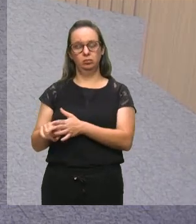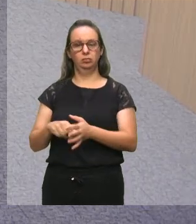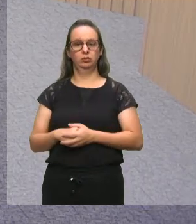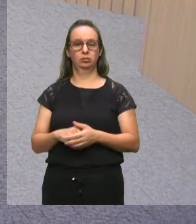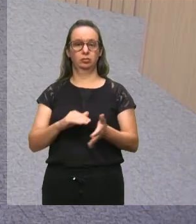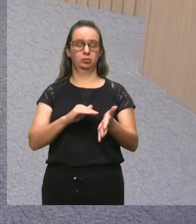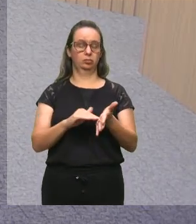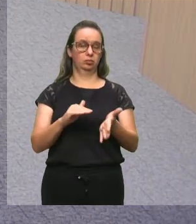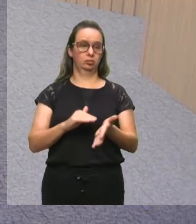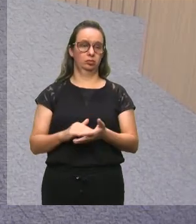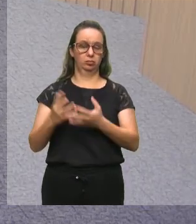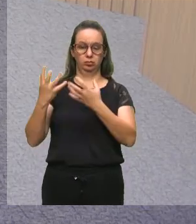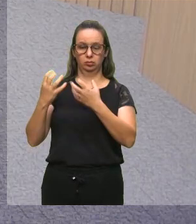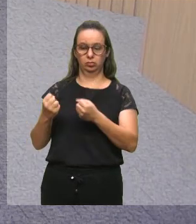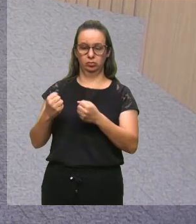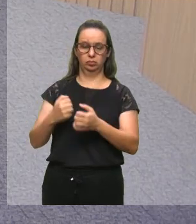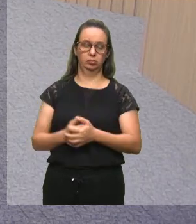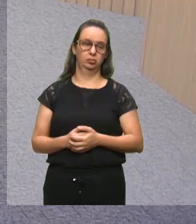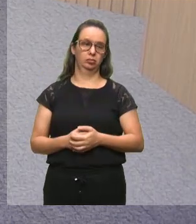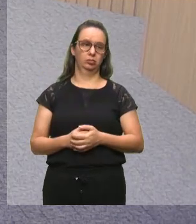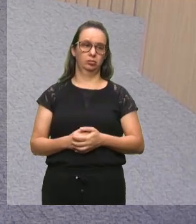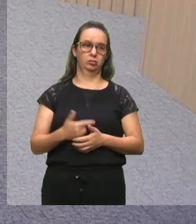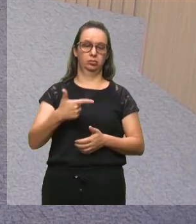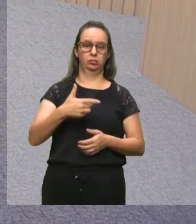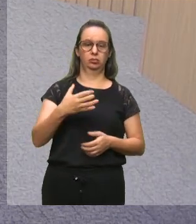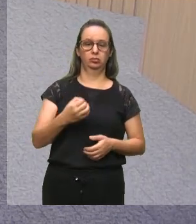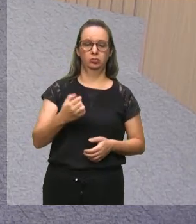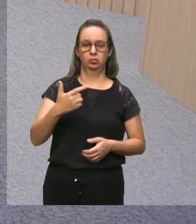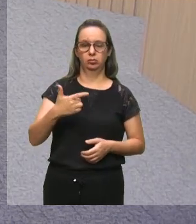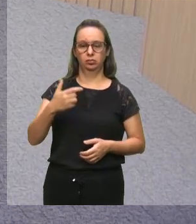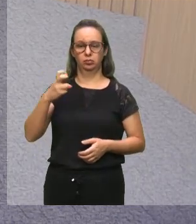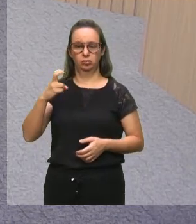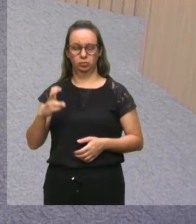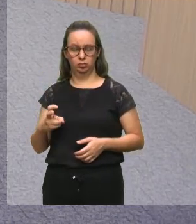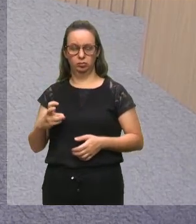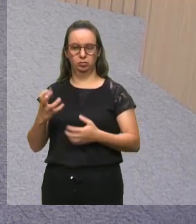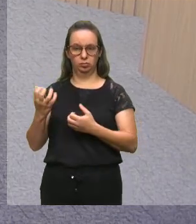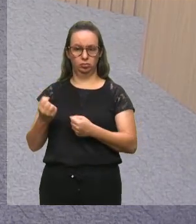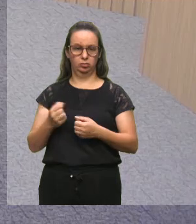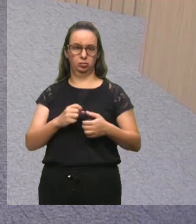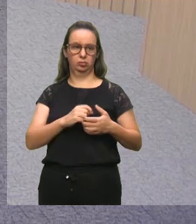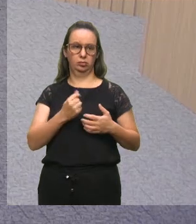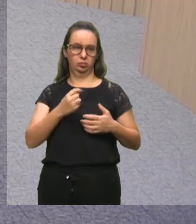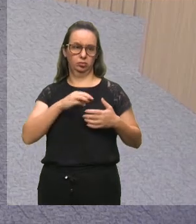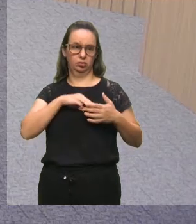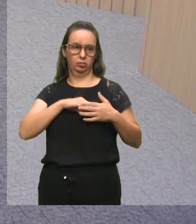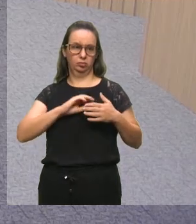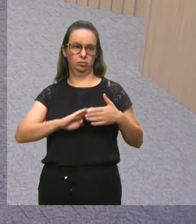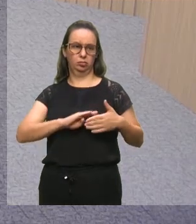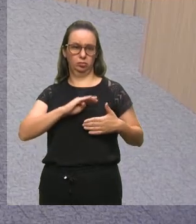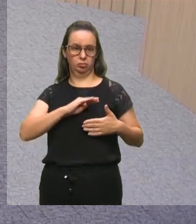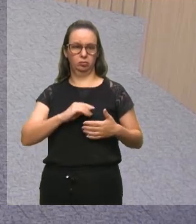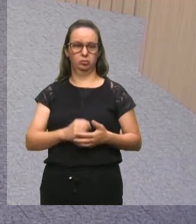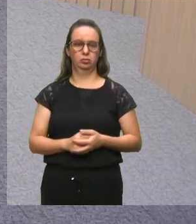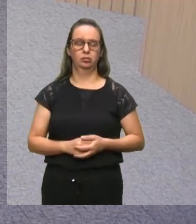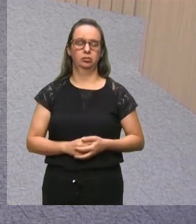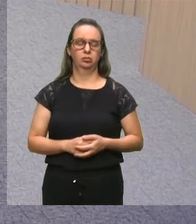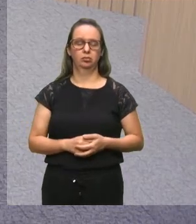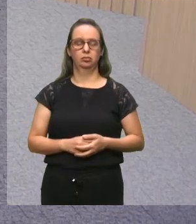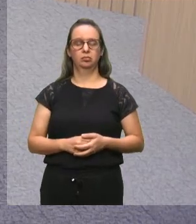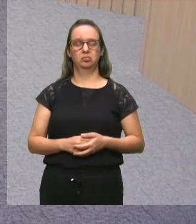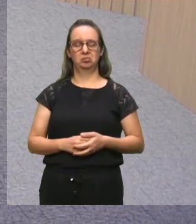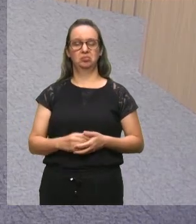assumir a Secretaria em 2025 receber logo em janeiro uma condenação para começar a pagar o piso, se existe dotação orçamentária nessa